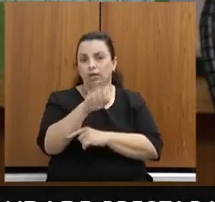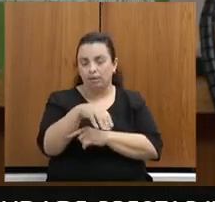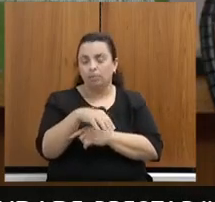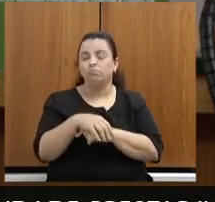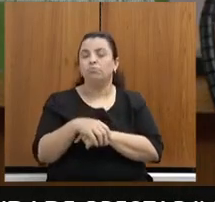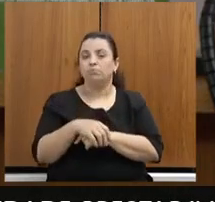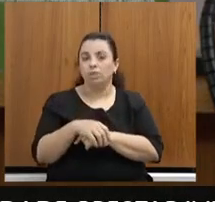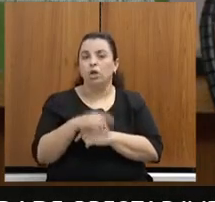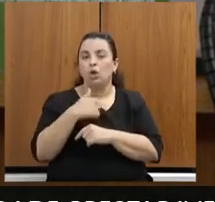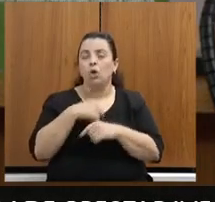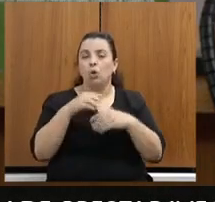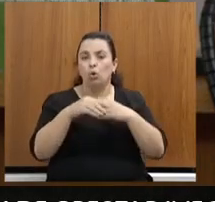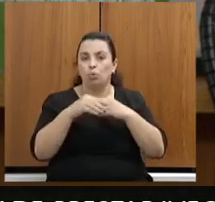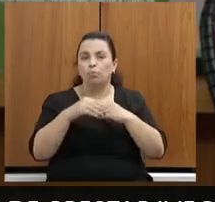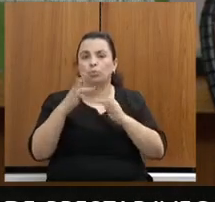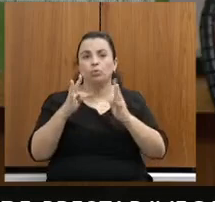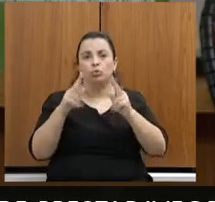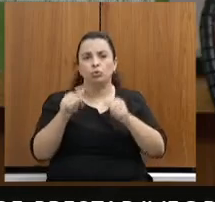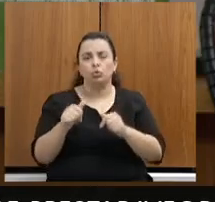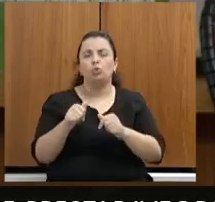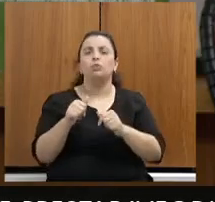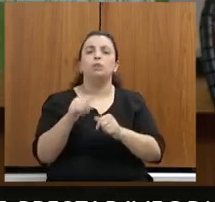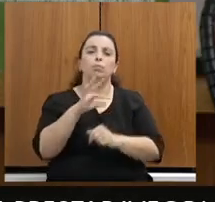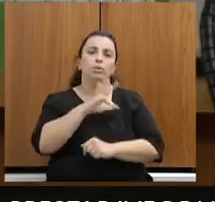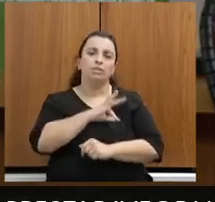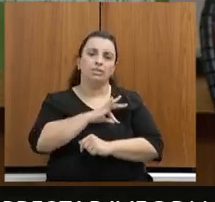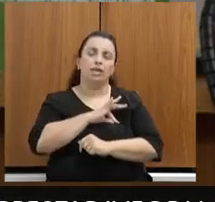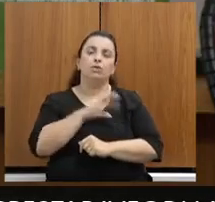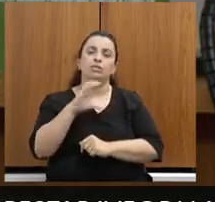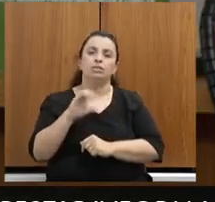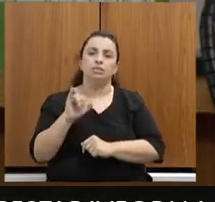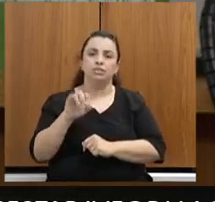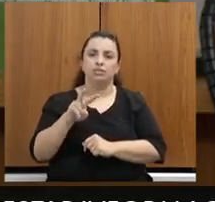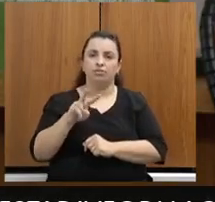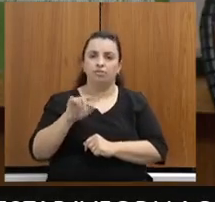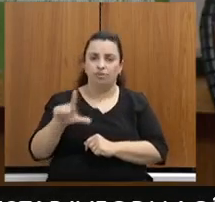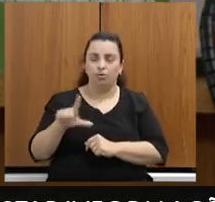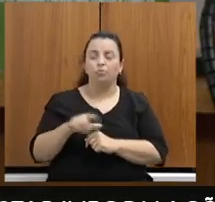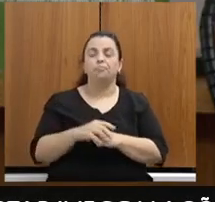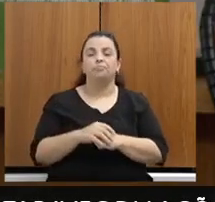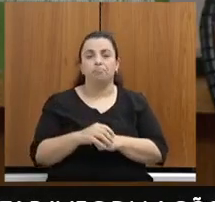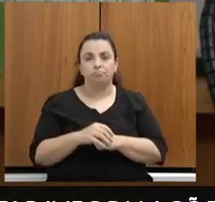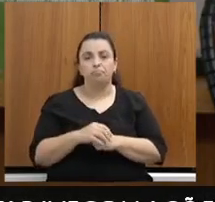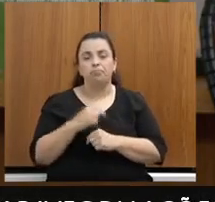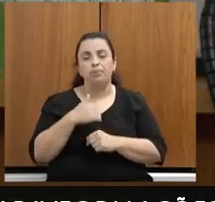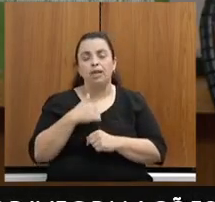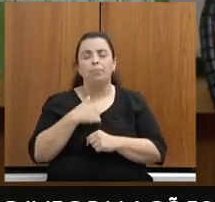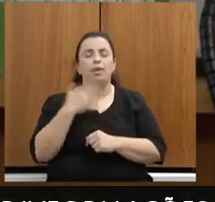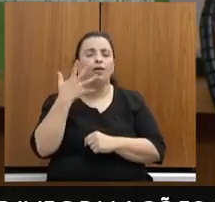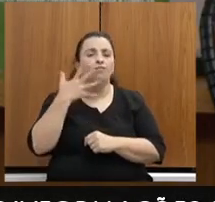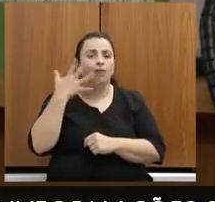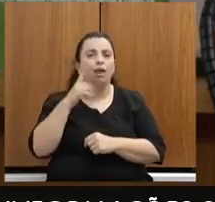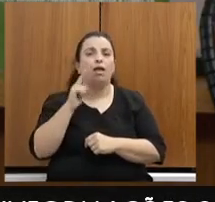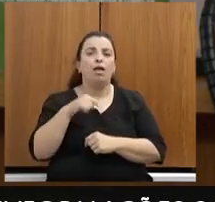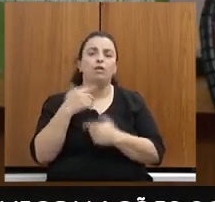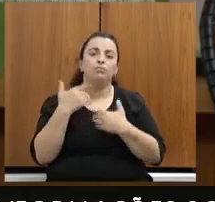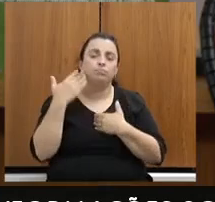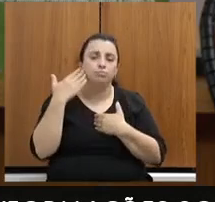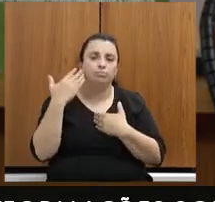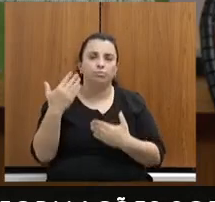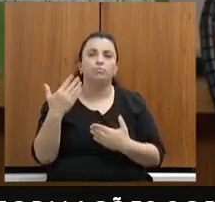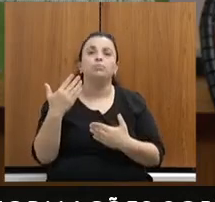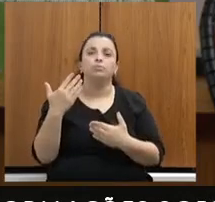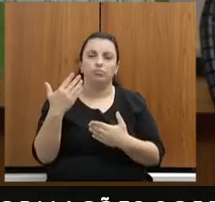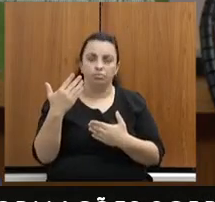policiais civis aqui presente na Assembleia é simplesmente a minha fala aqui eu de agradecimento